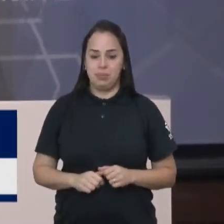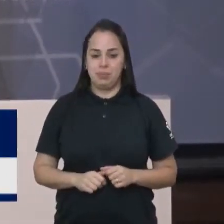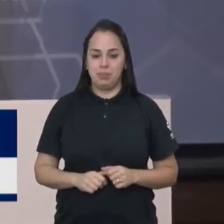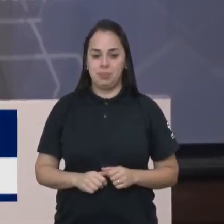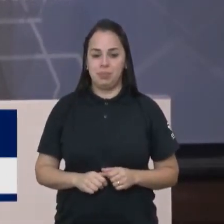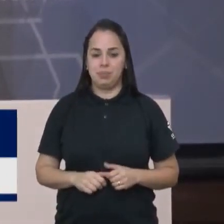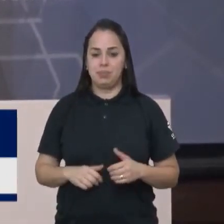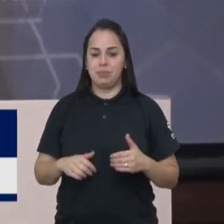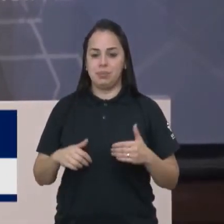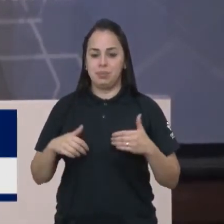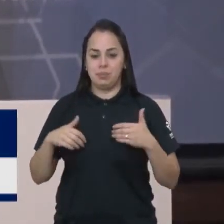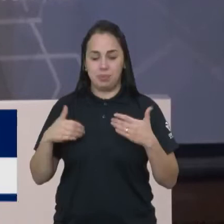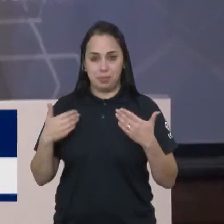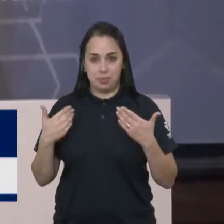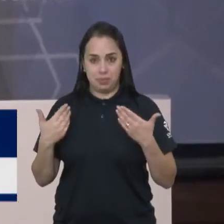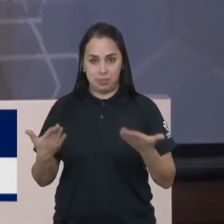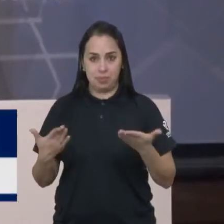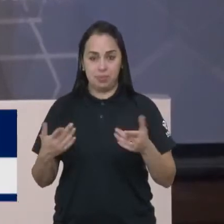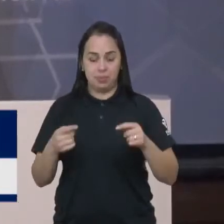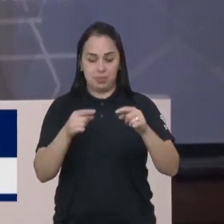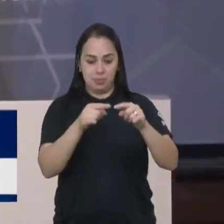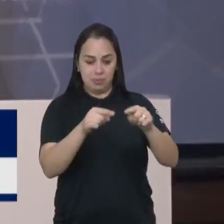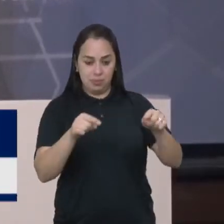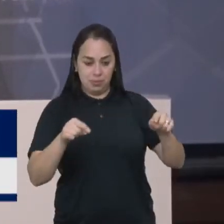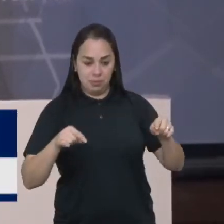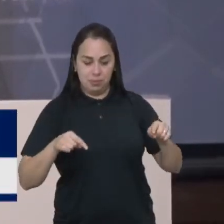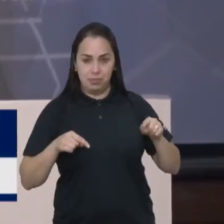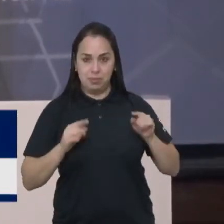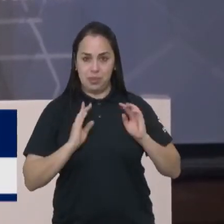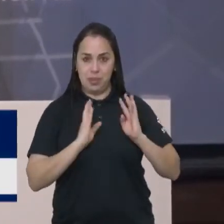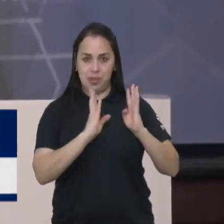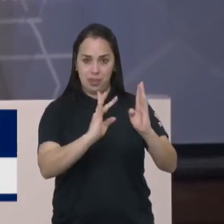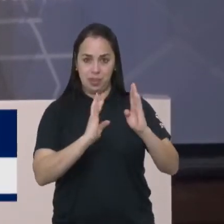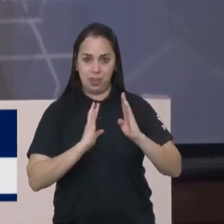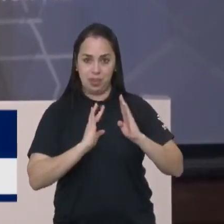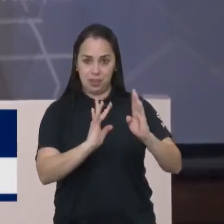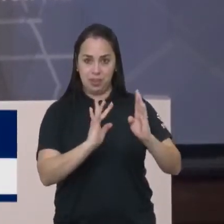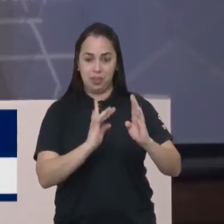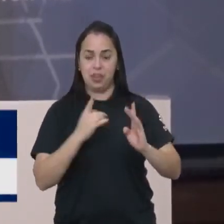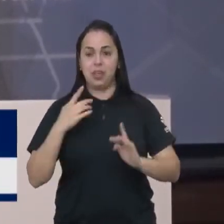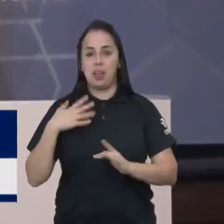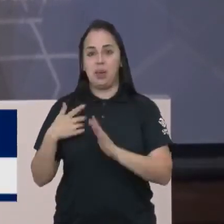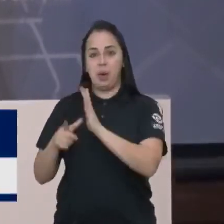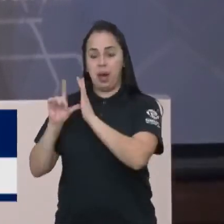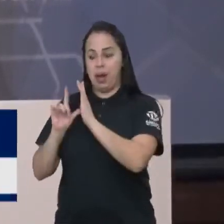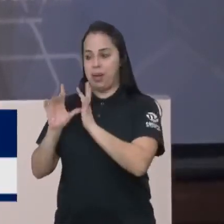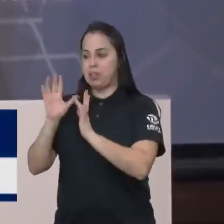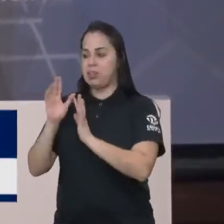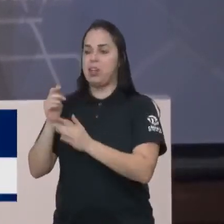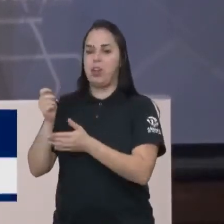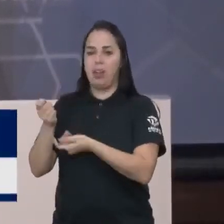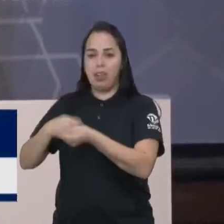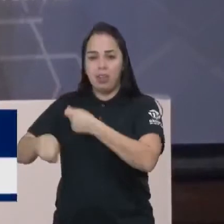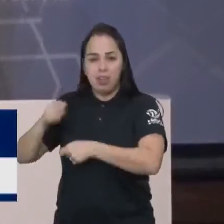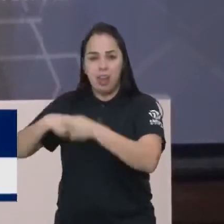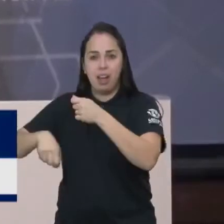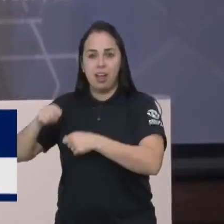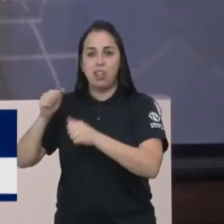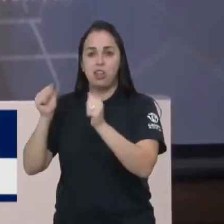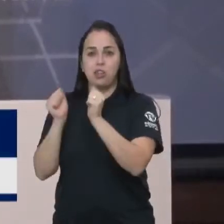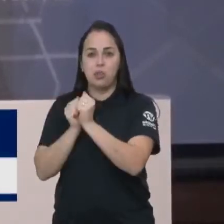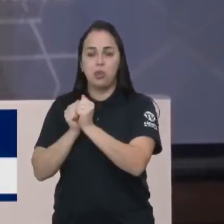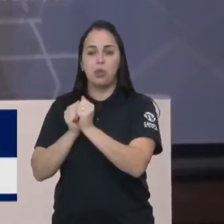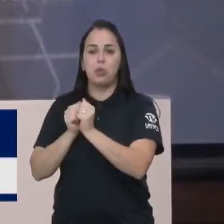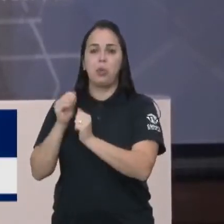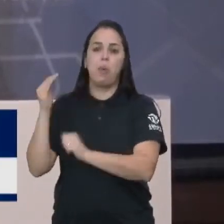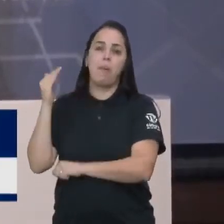Assim, a regularização da área do Parque da Cidade, com atuação jurídica e negocial junto aos interventores do Banco